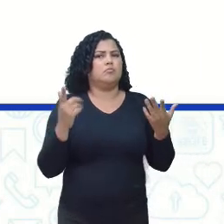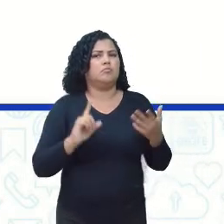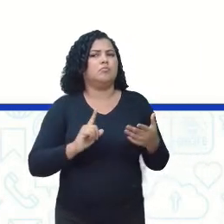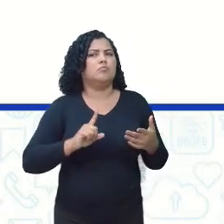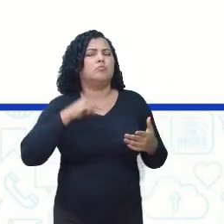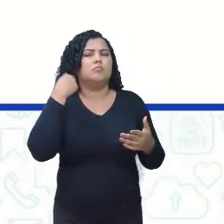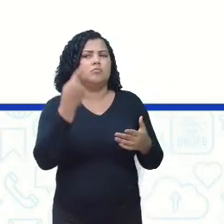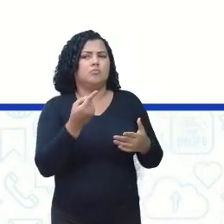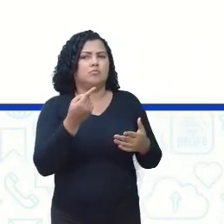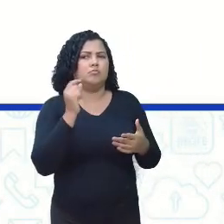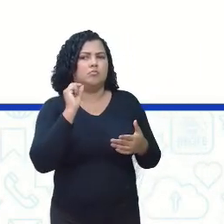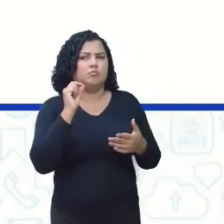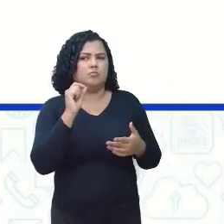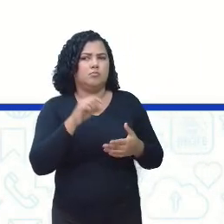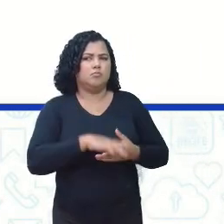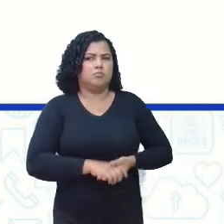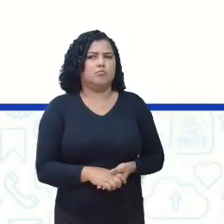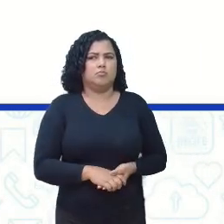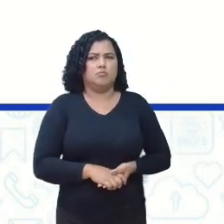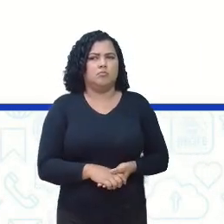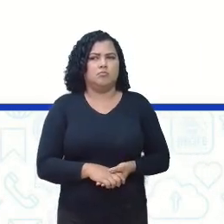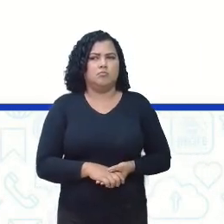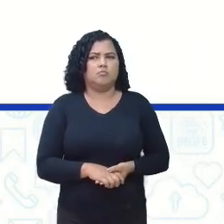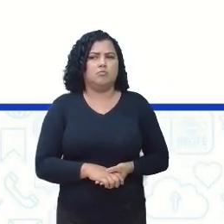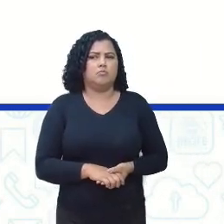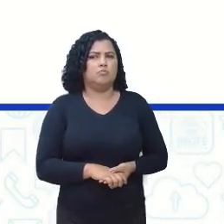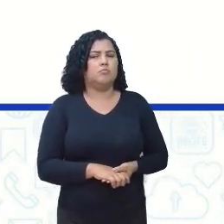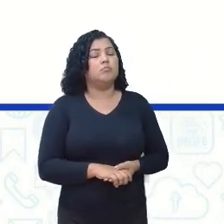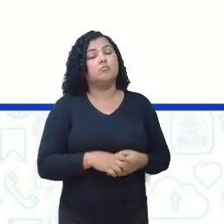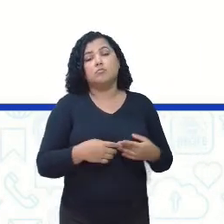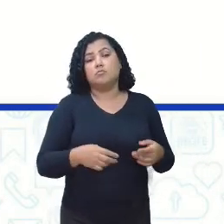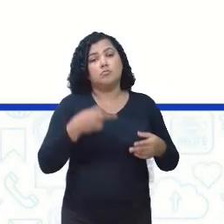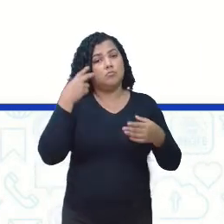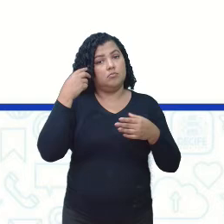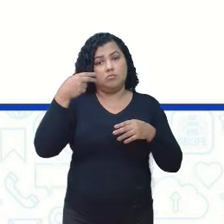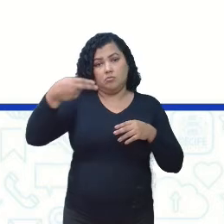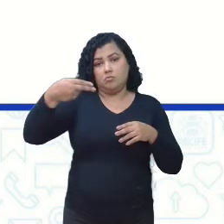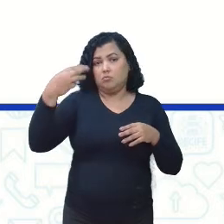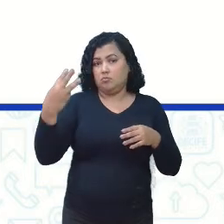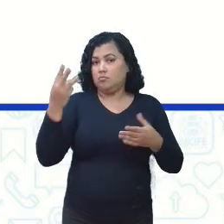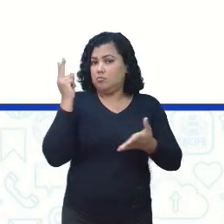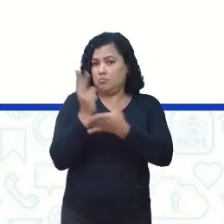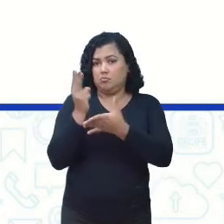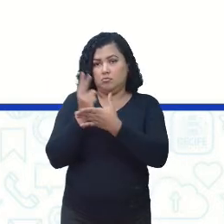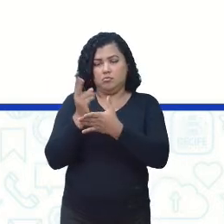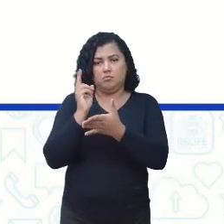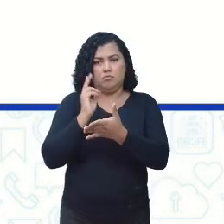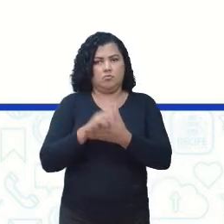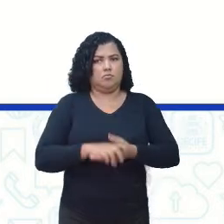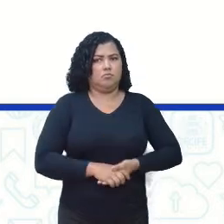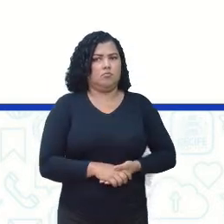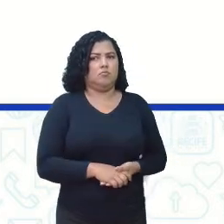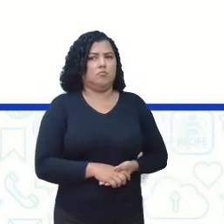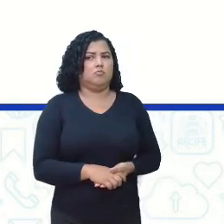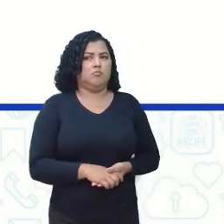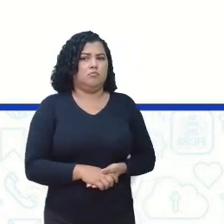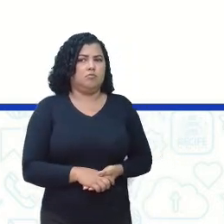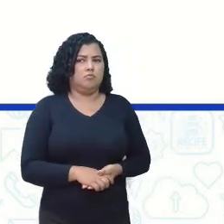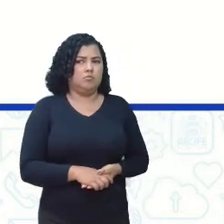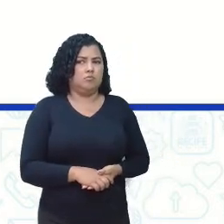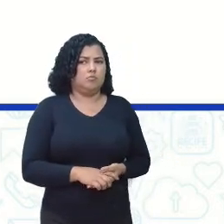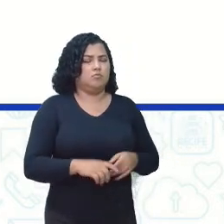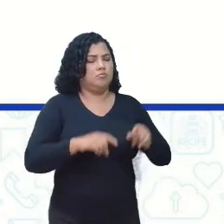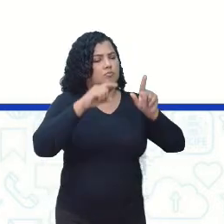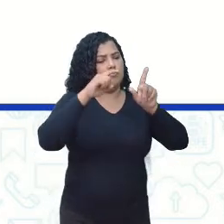para o próximo, observe que o 3 vai continuar igual como o anterior. O 27 vai virar